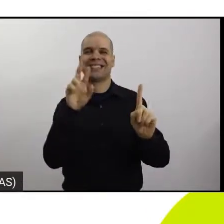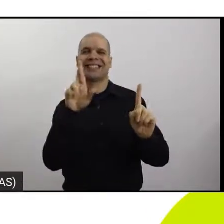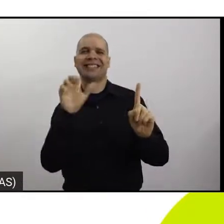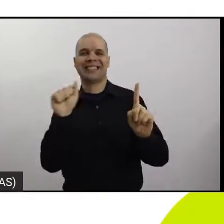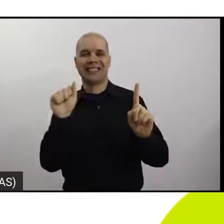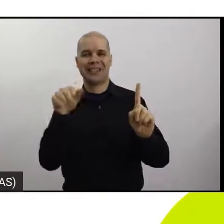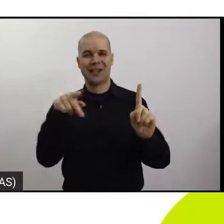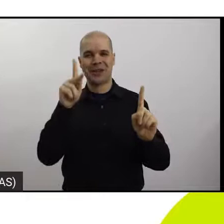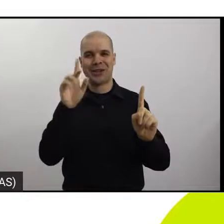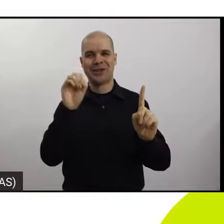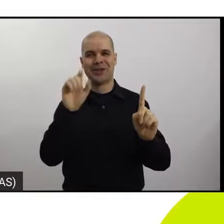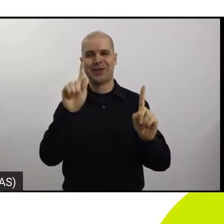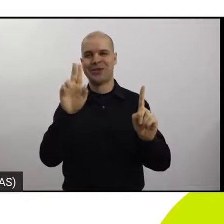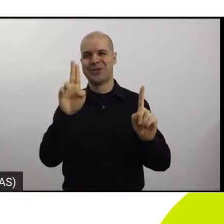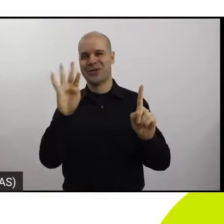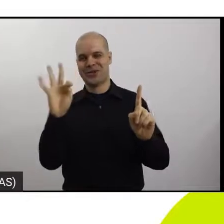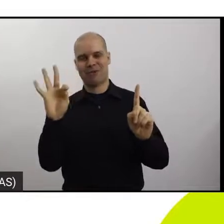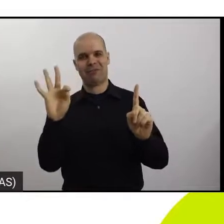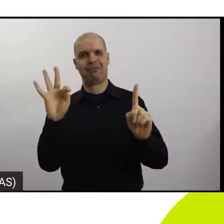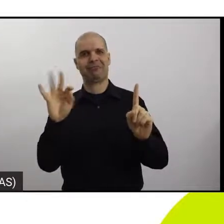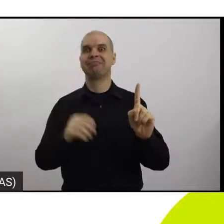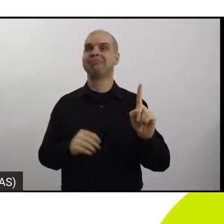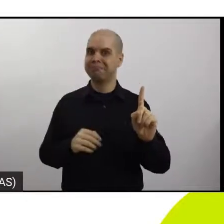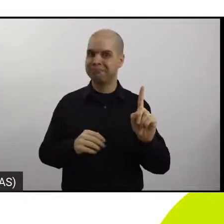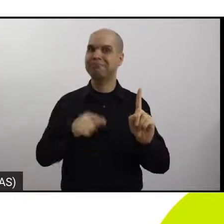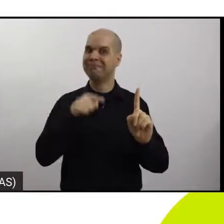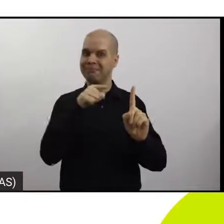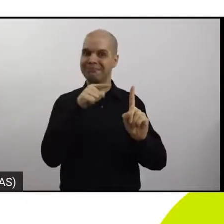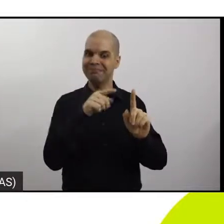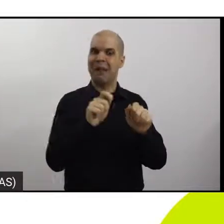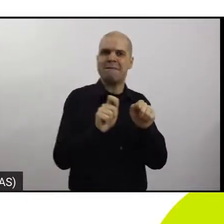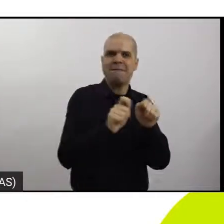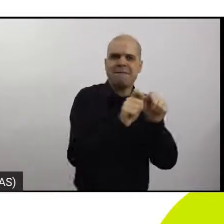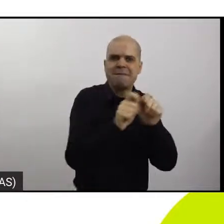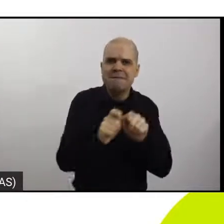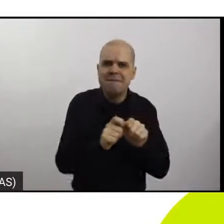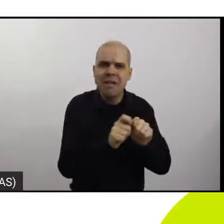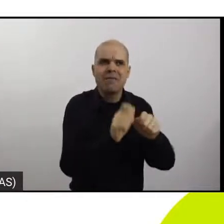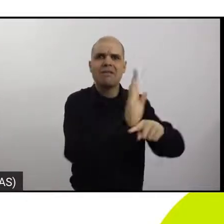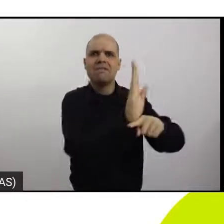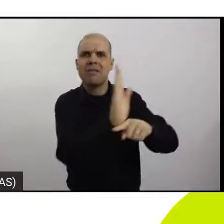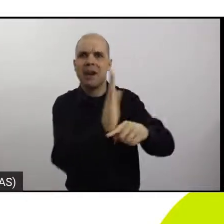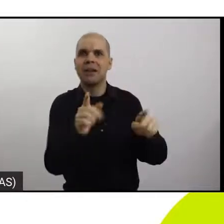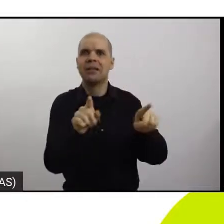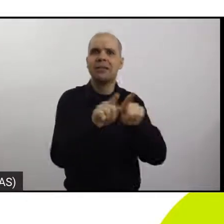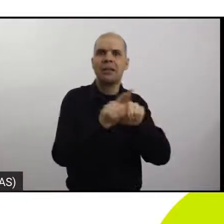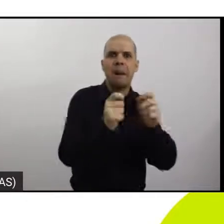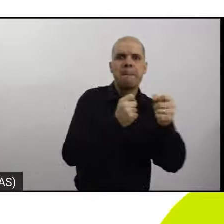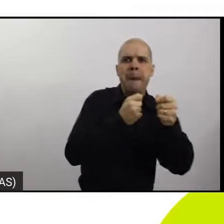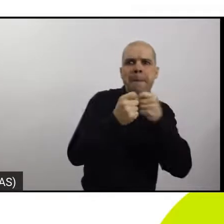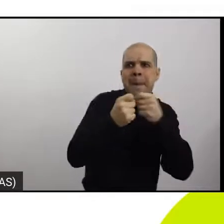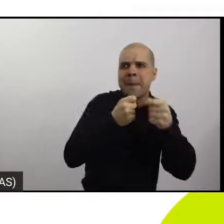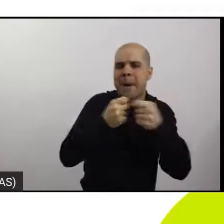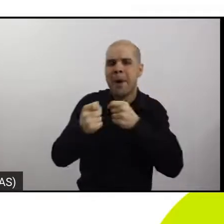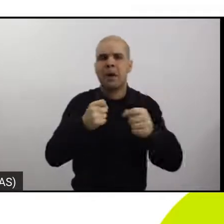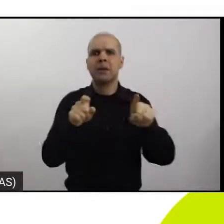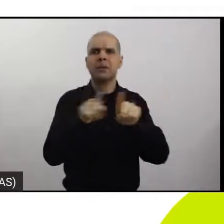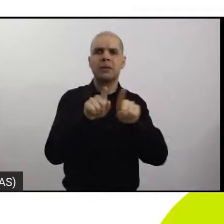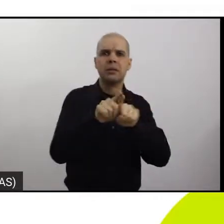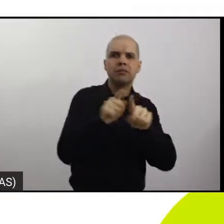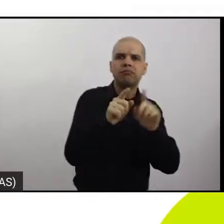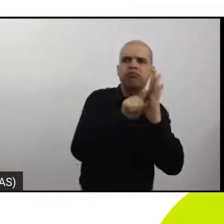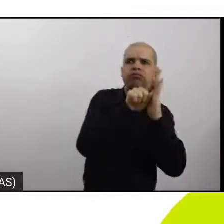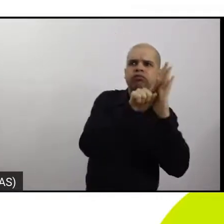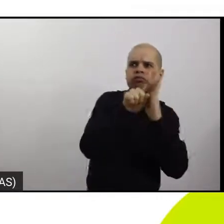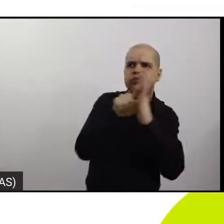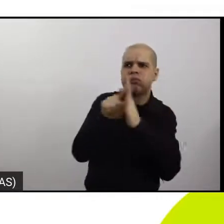além de todas essas outras produções de videoclipe, documentário, ela é videoartista nata.